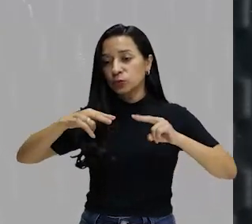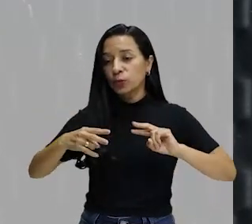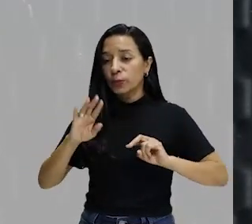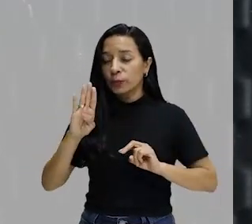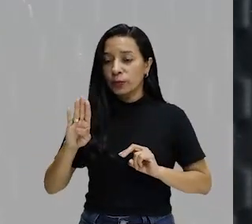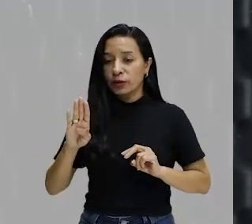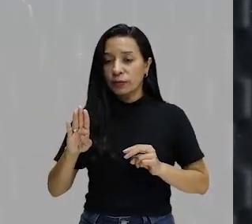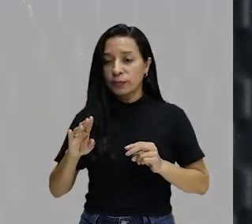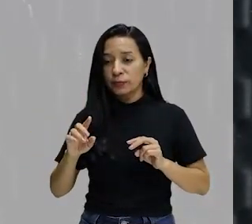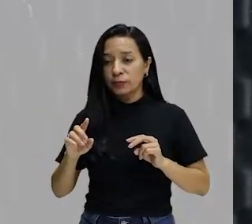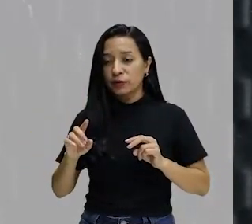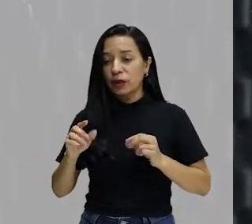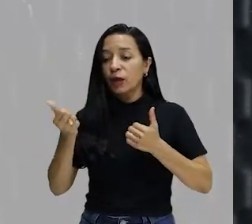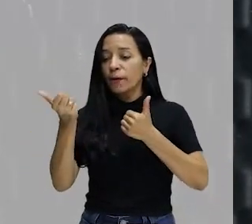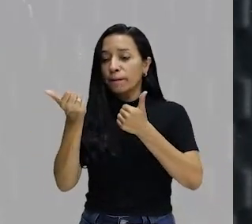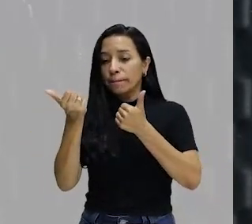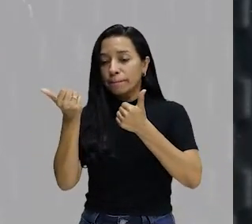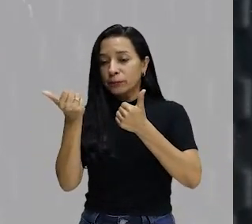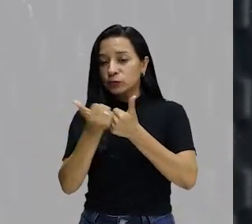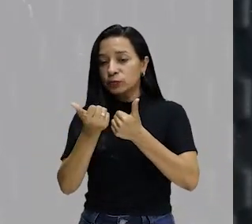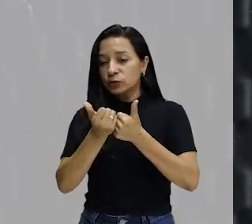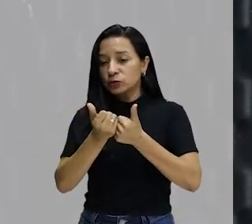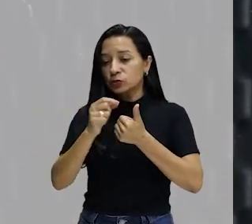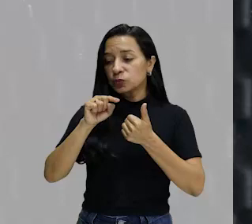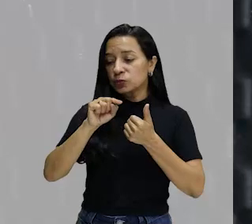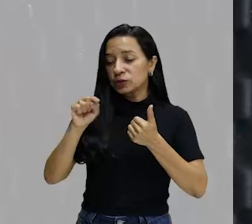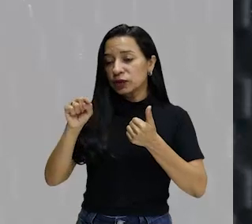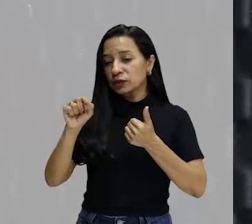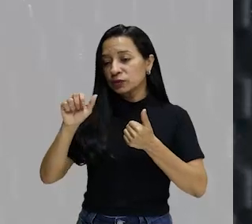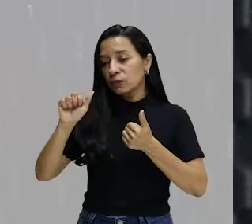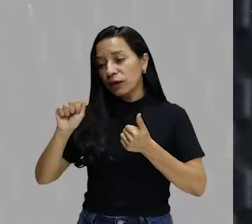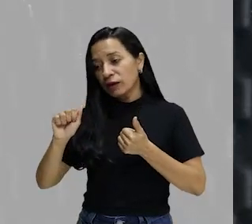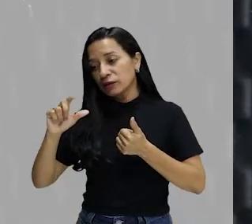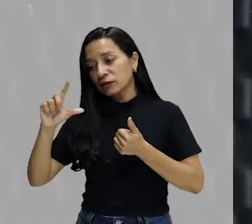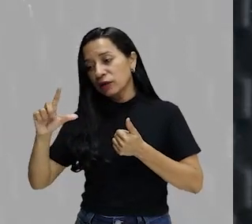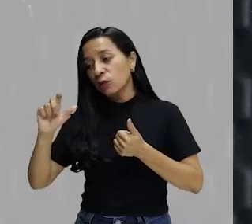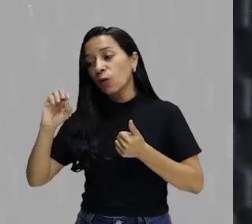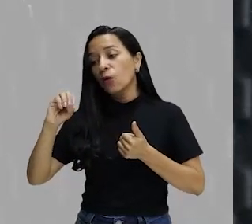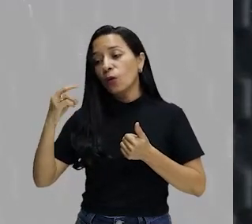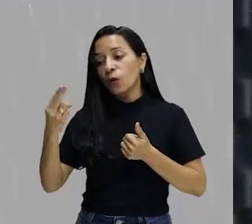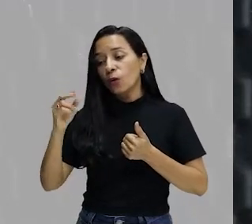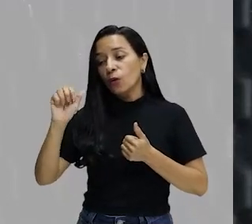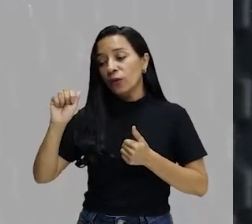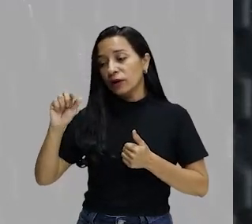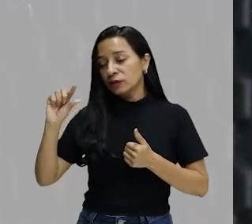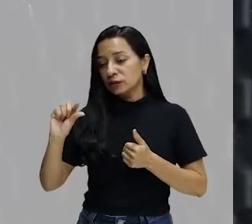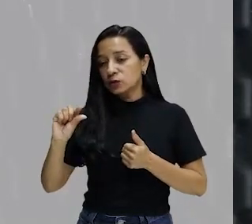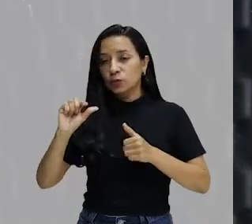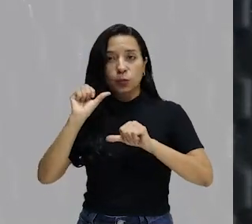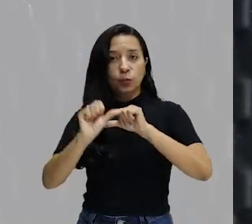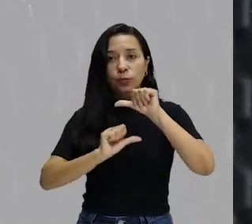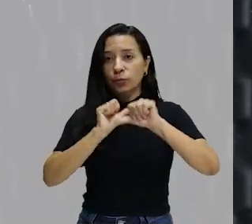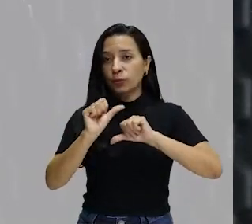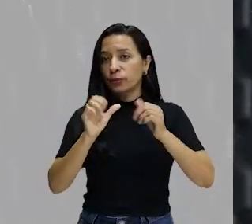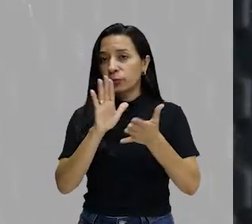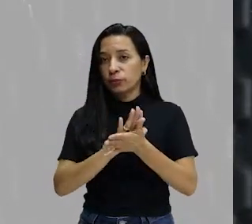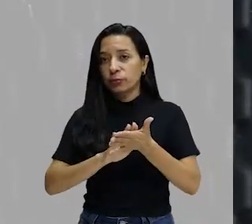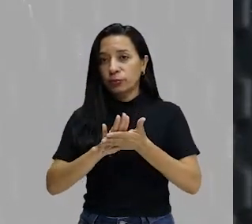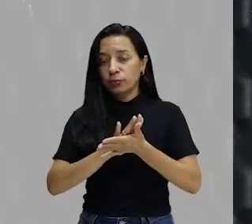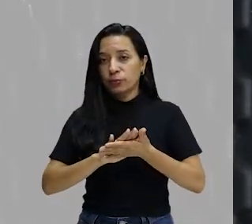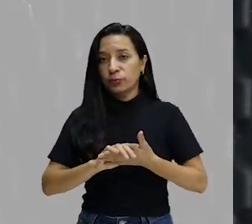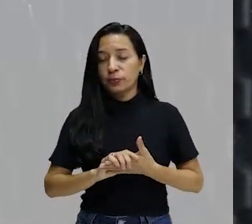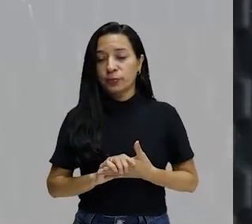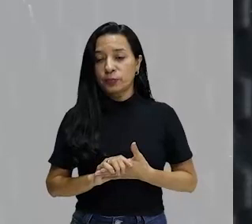traço, tanto faz se for azão ou azinho, não vai mudar. Aqui pode ter um azão ou um azinho, e aqui também pode ter um